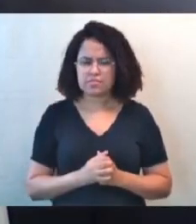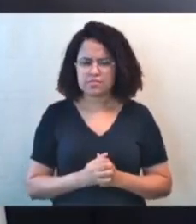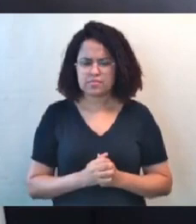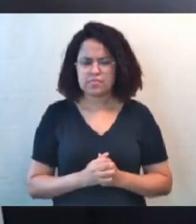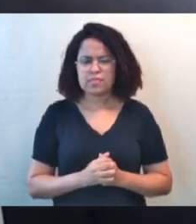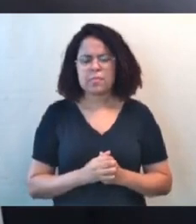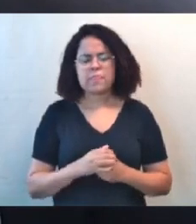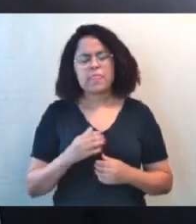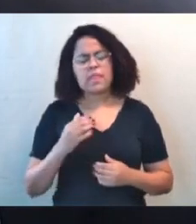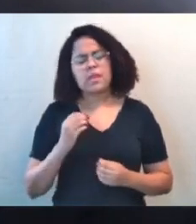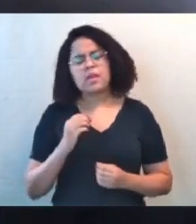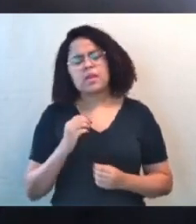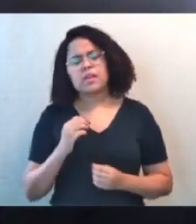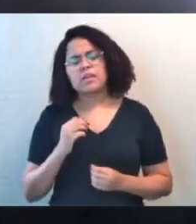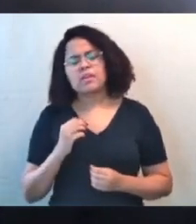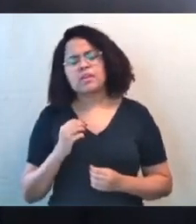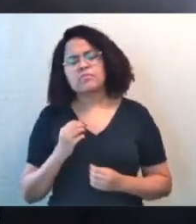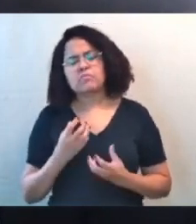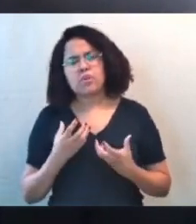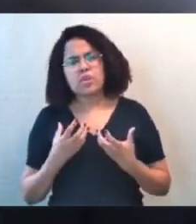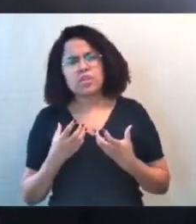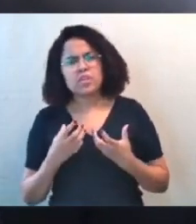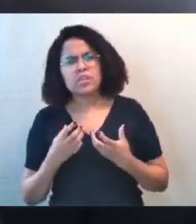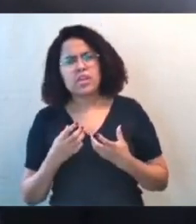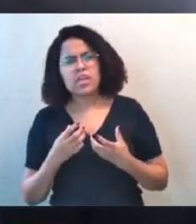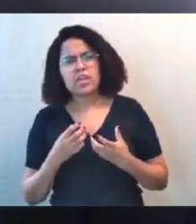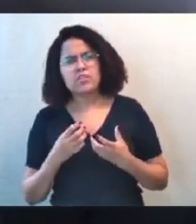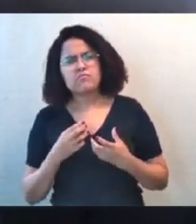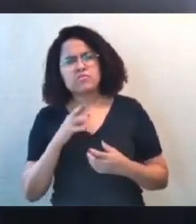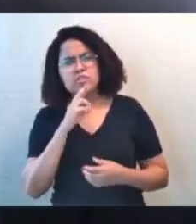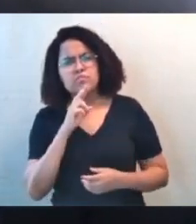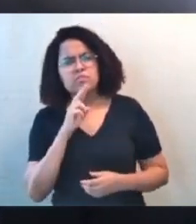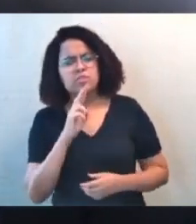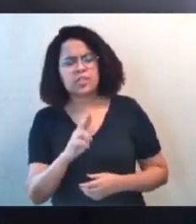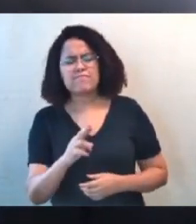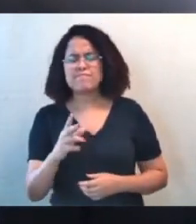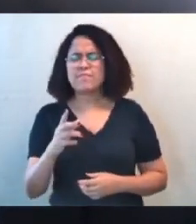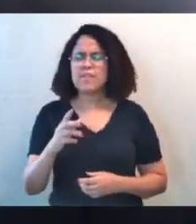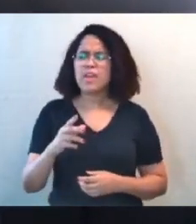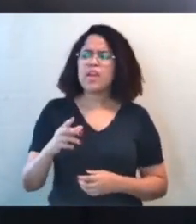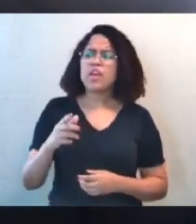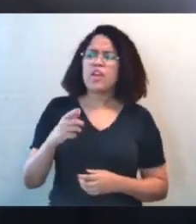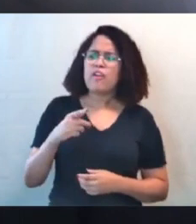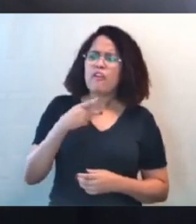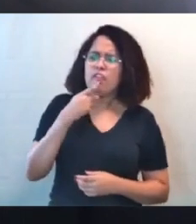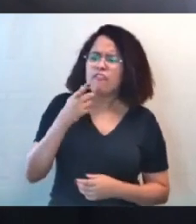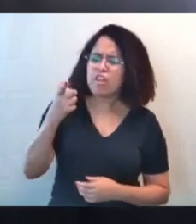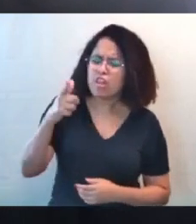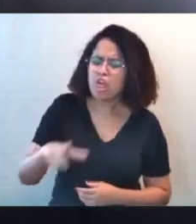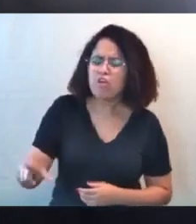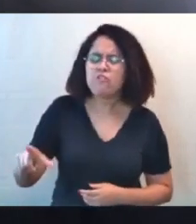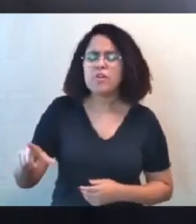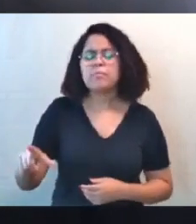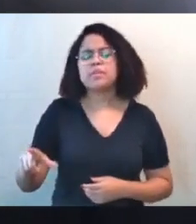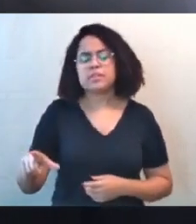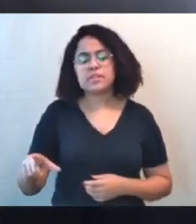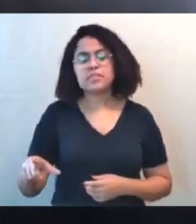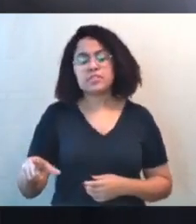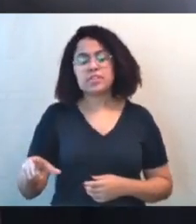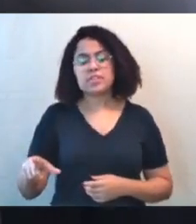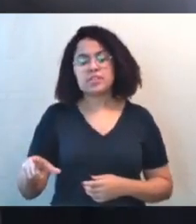João Kerleson, quero falar para você que eu repito tudo aquilo que eu falei anteriormente